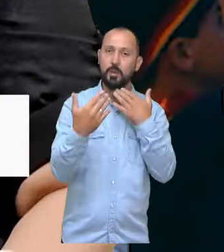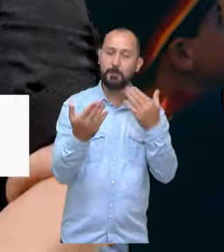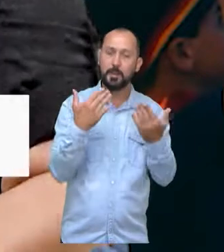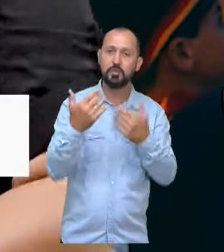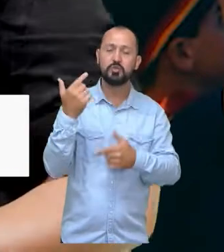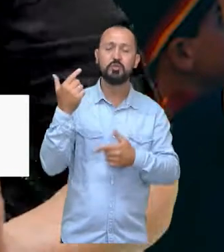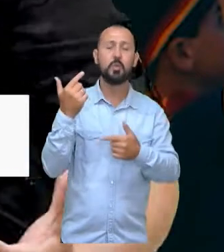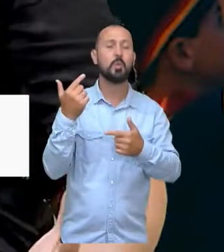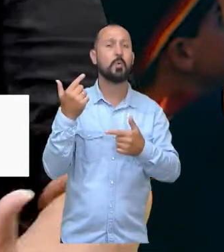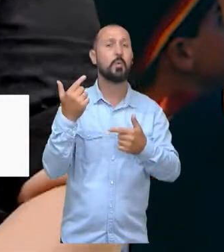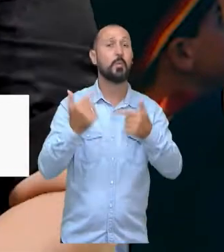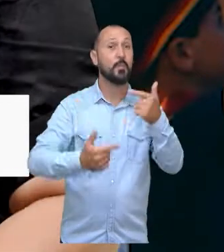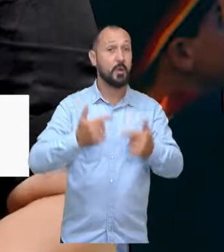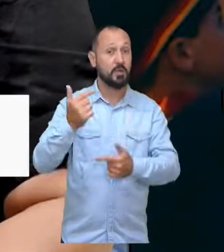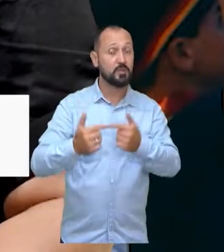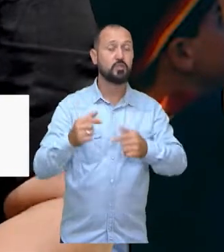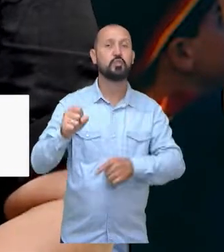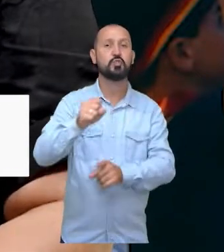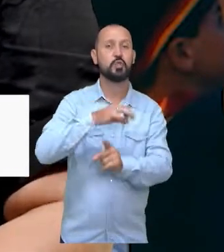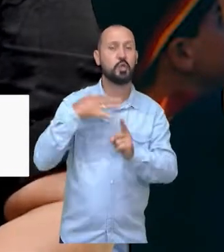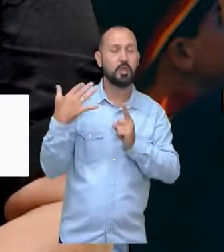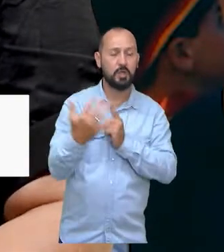quanto social, né? Precisa ter